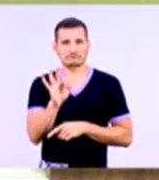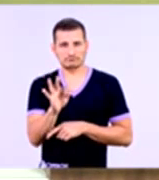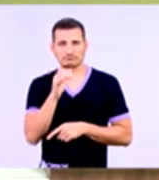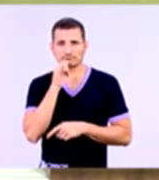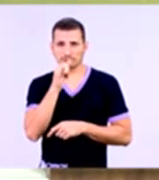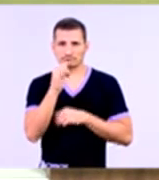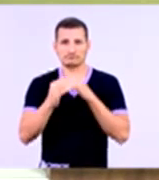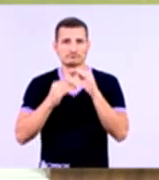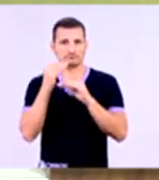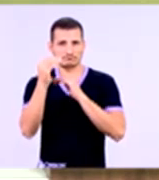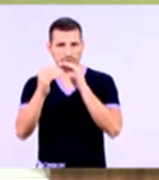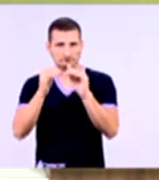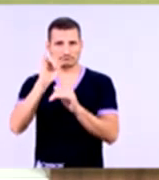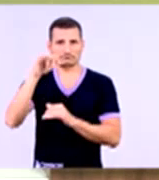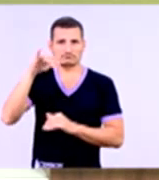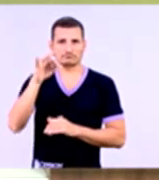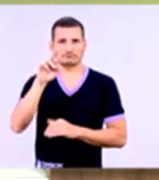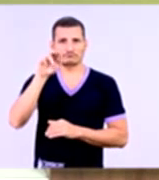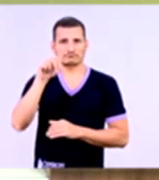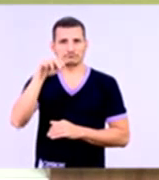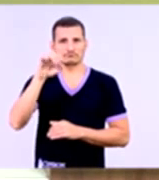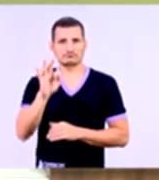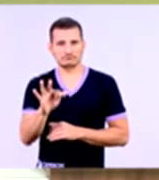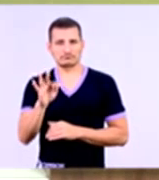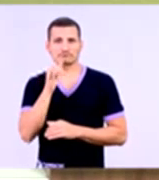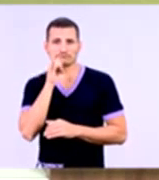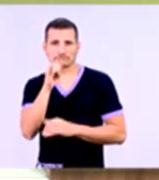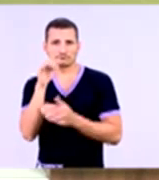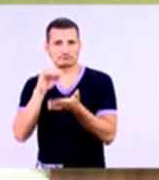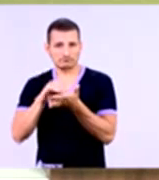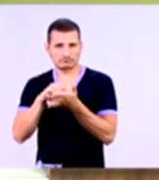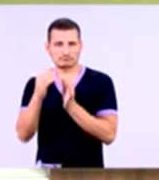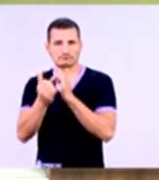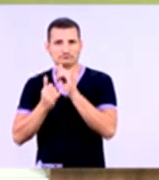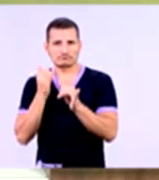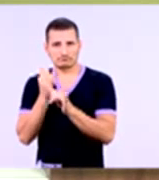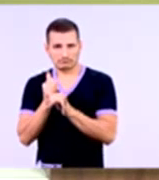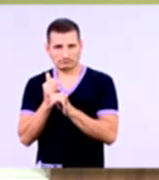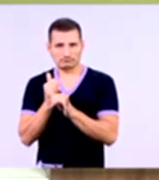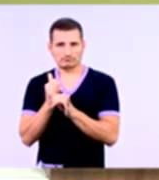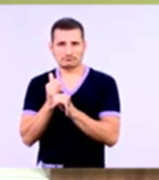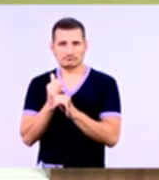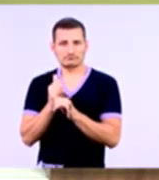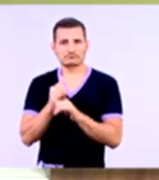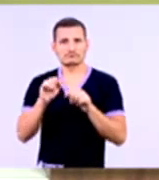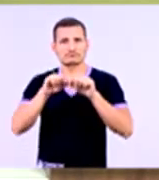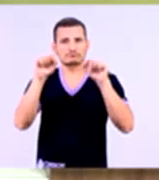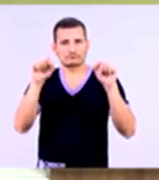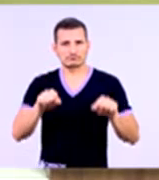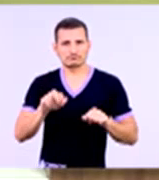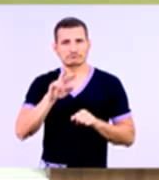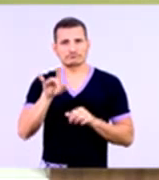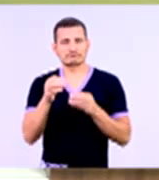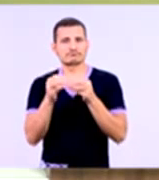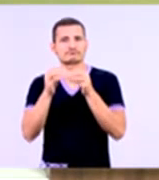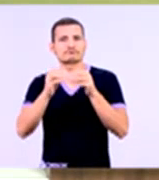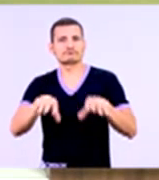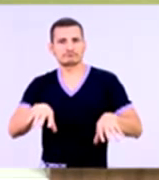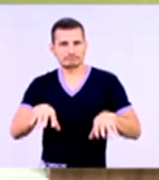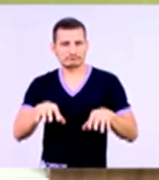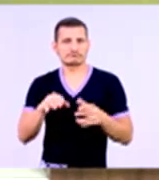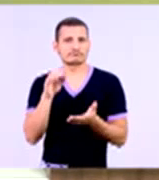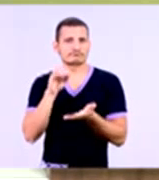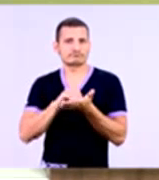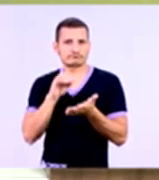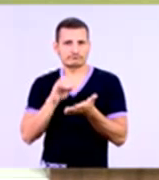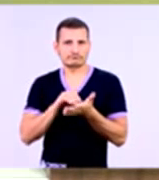para a intranet, no momento que falta a internet, então a gente vai, o sistema vai ficar prejudicado com essa falta